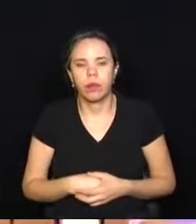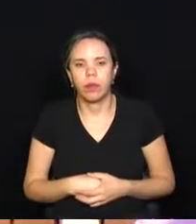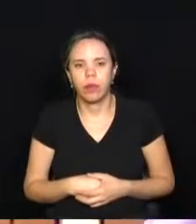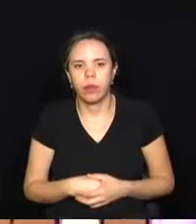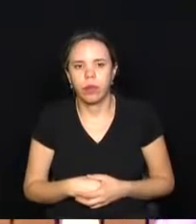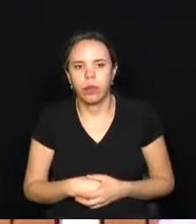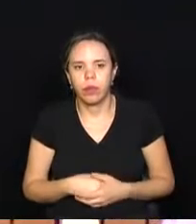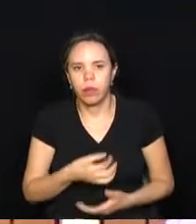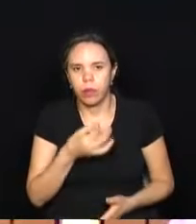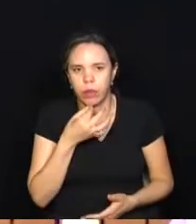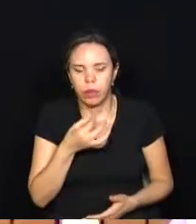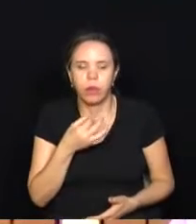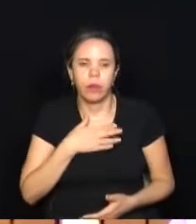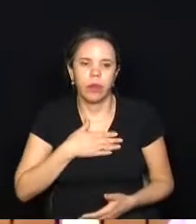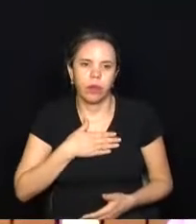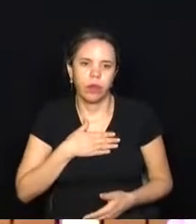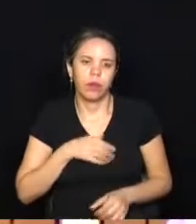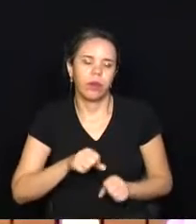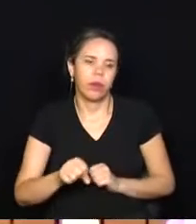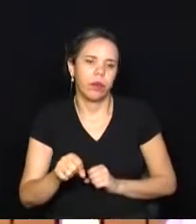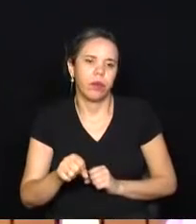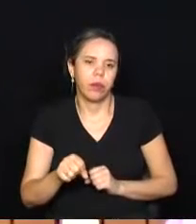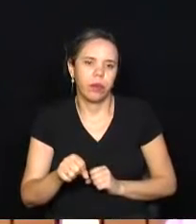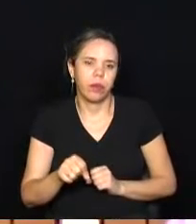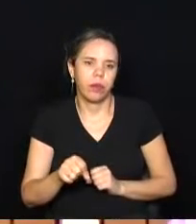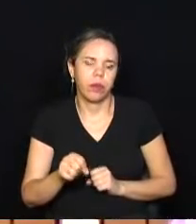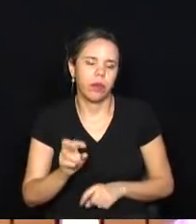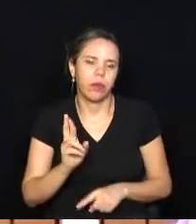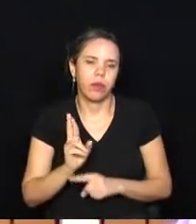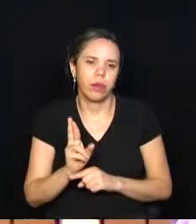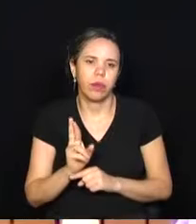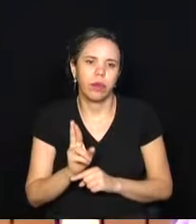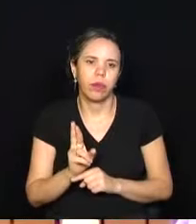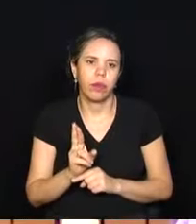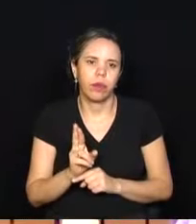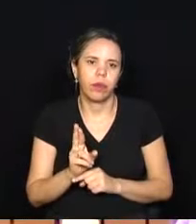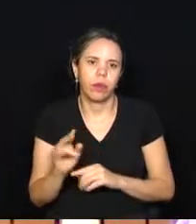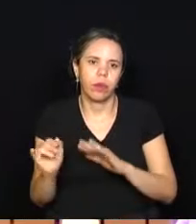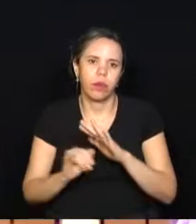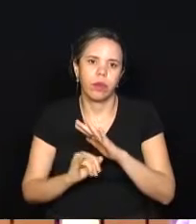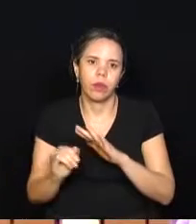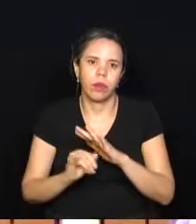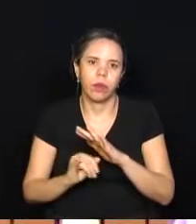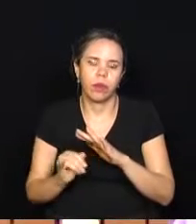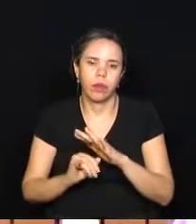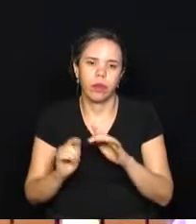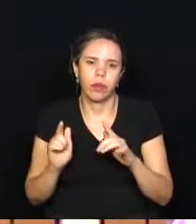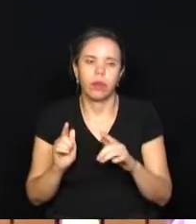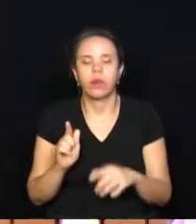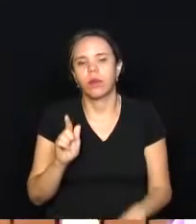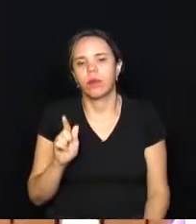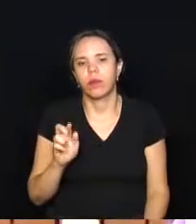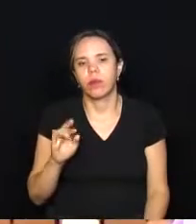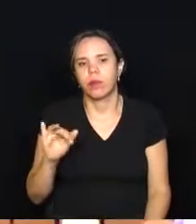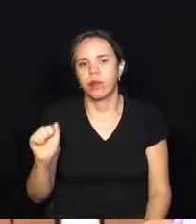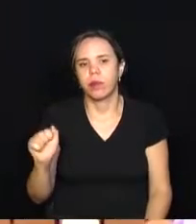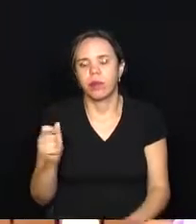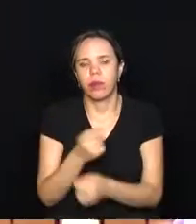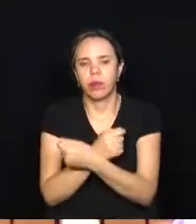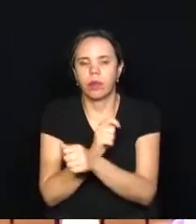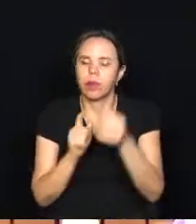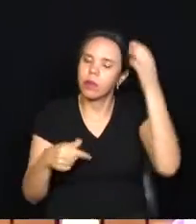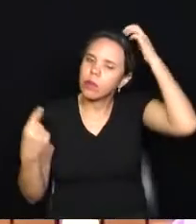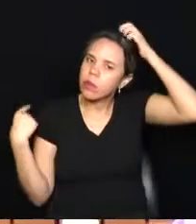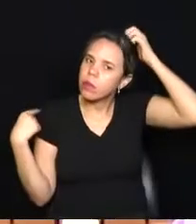meu formador, né, o representante da instituição de geriatria da PUC, era